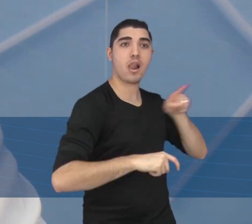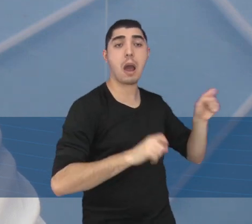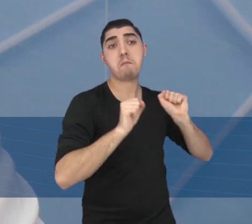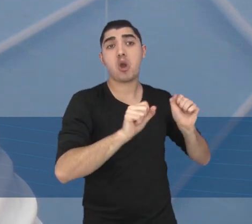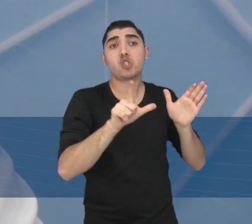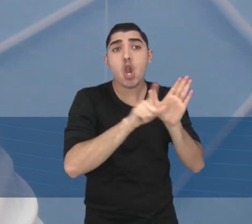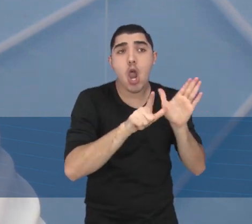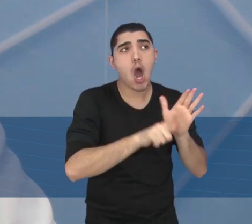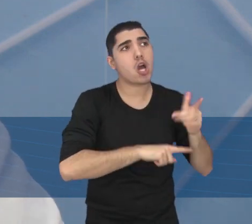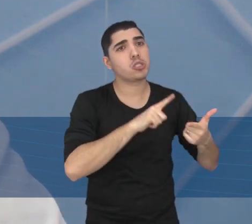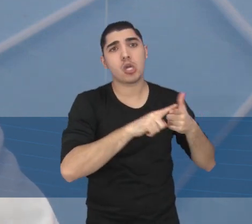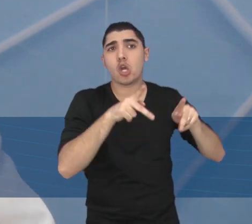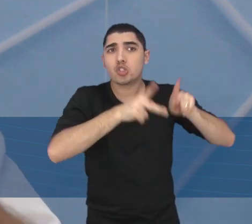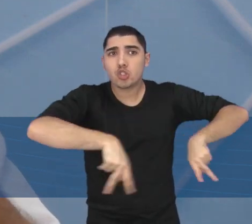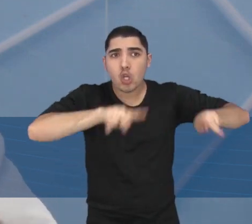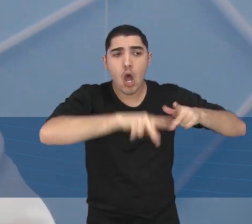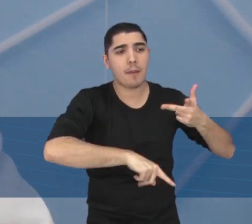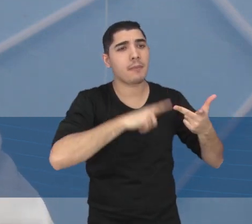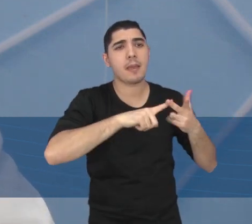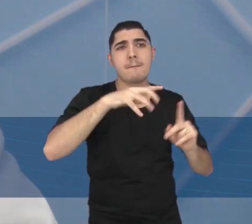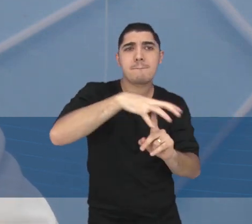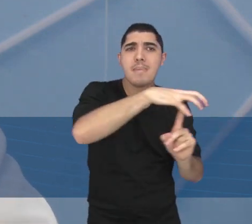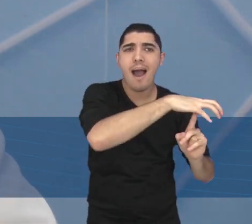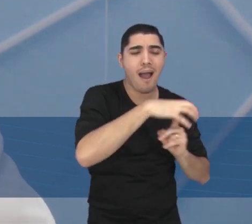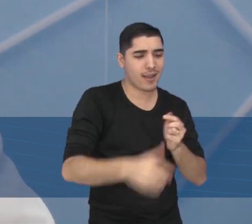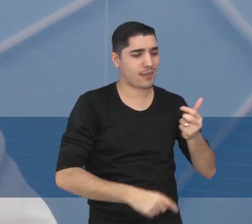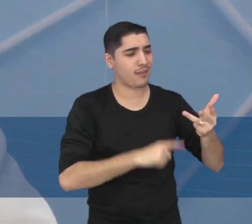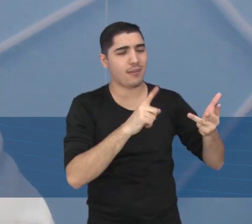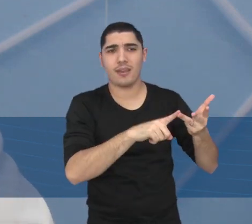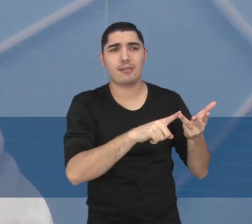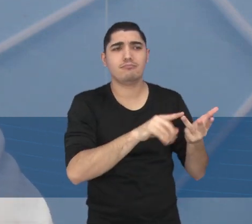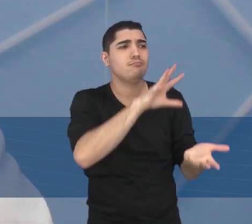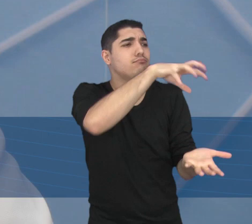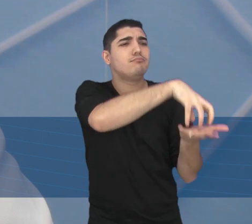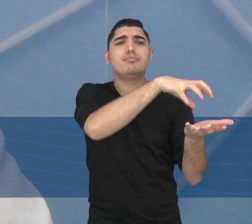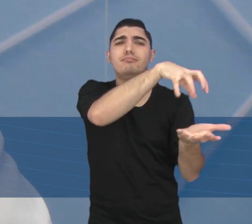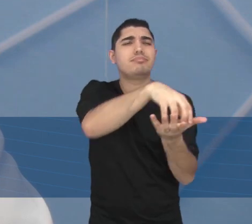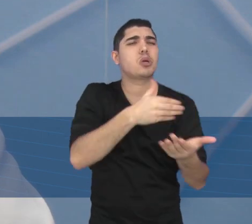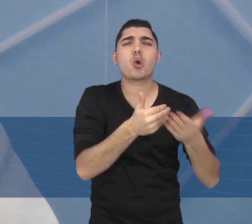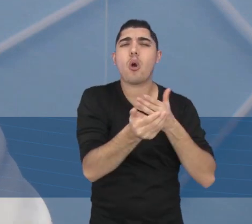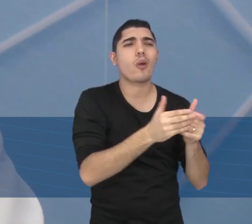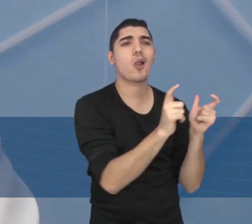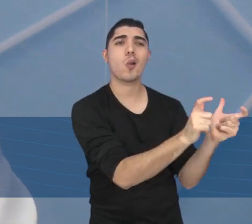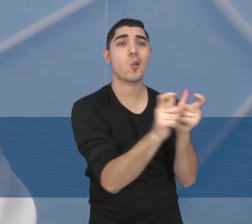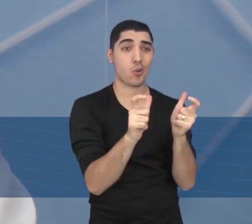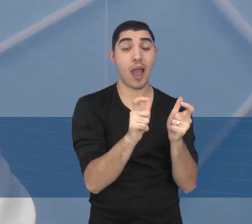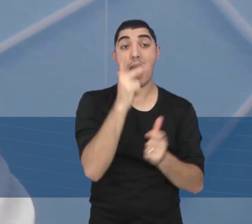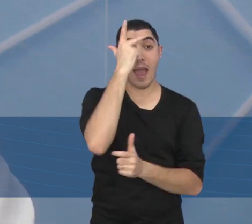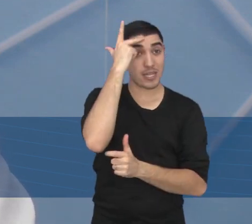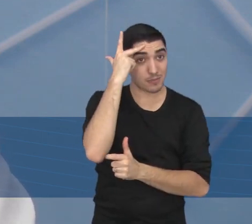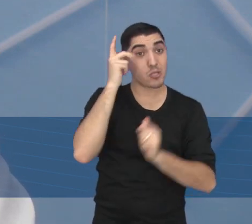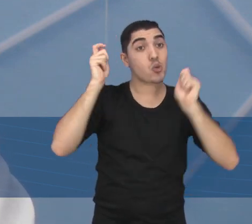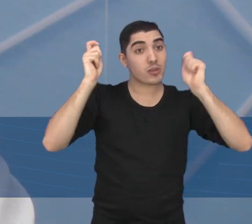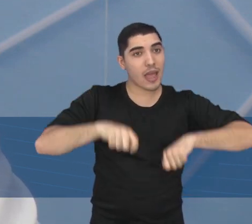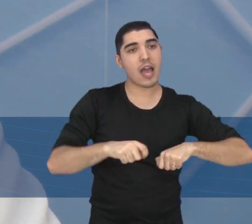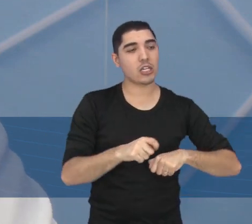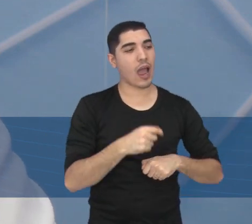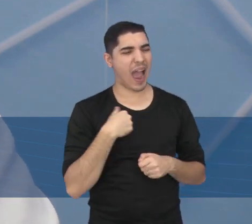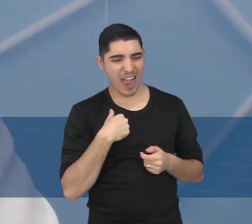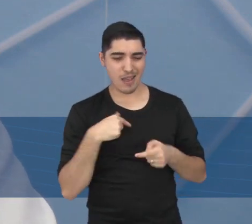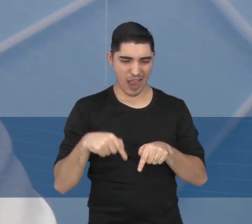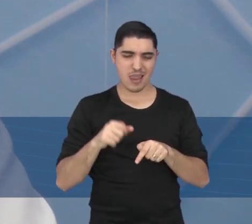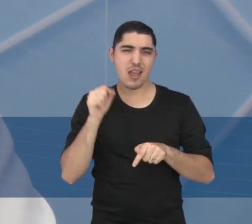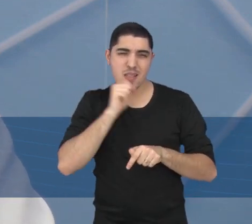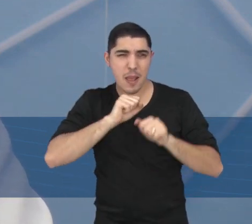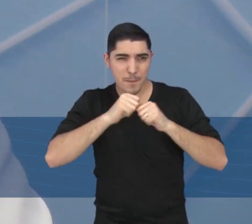em shopping, nos parques, em clubes, qualquer lugar de fácil acesso, para que a população possa fazer esse descarte correto.